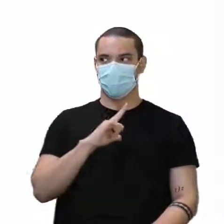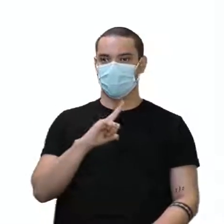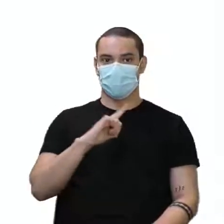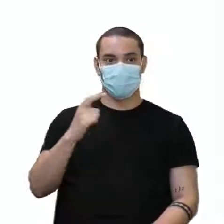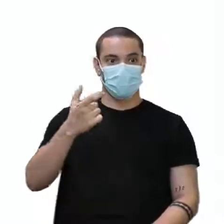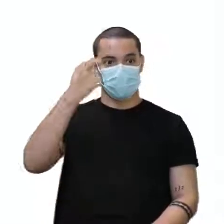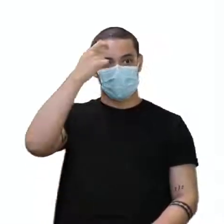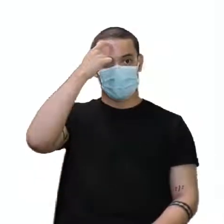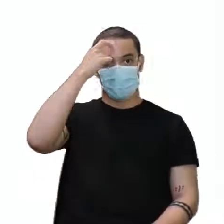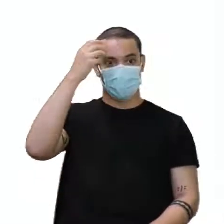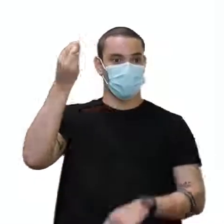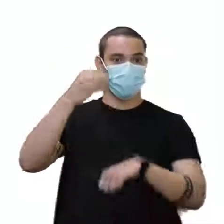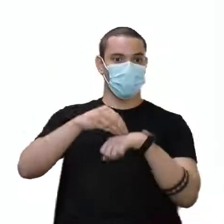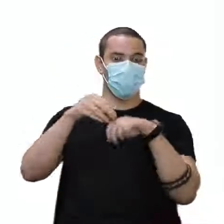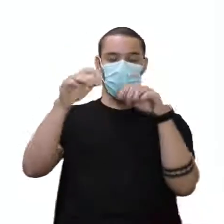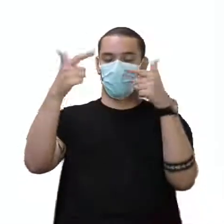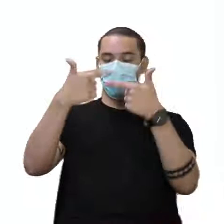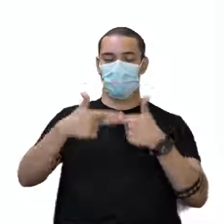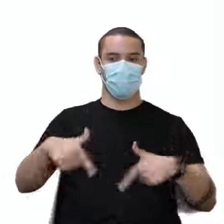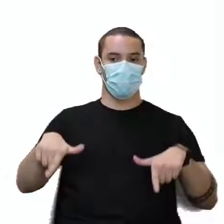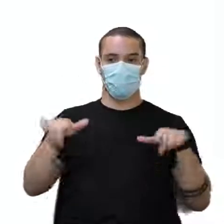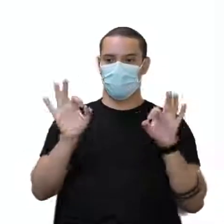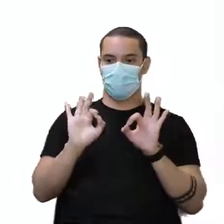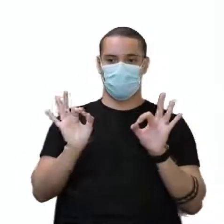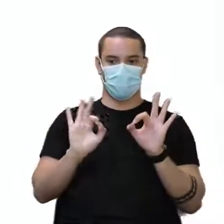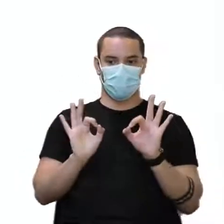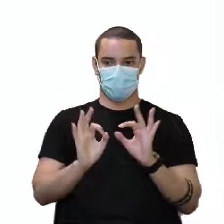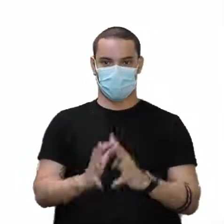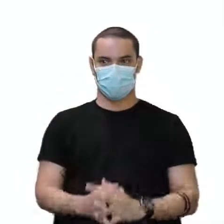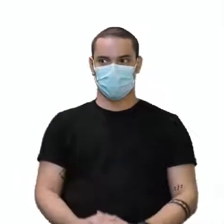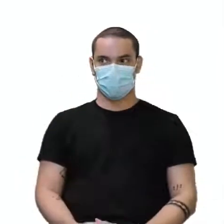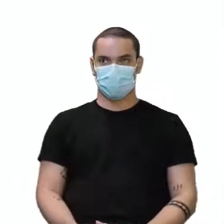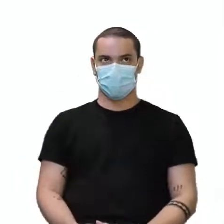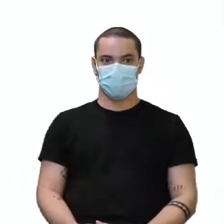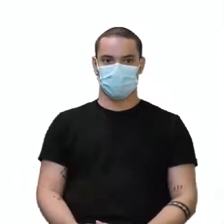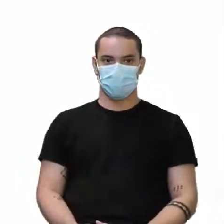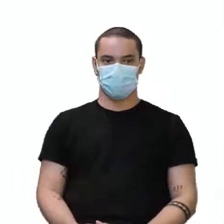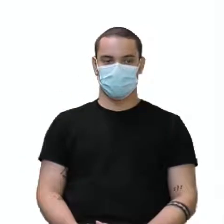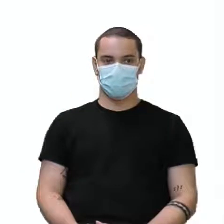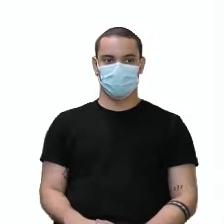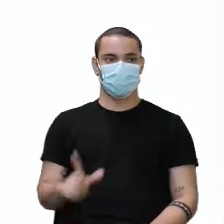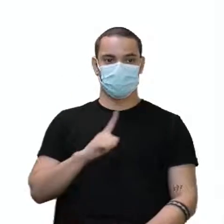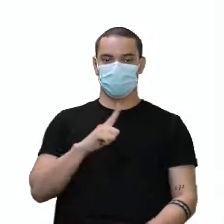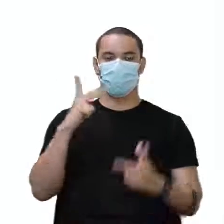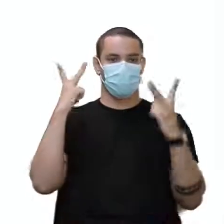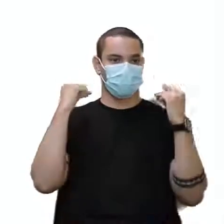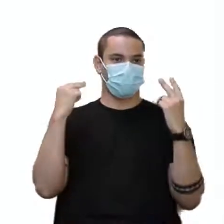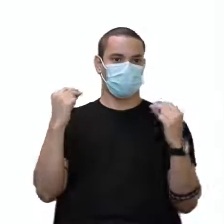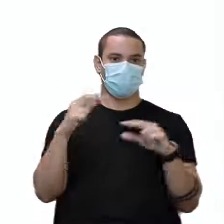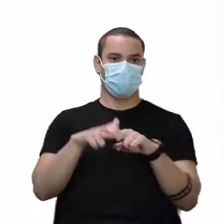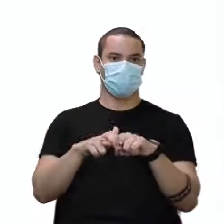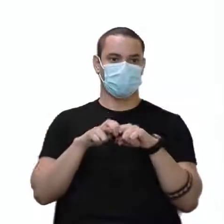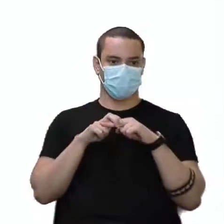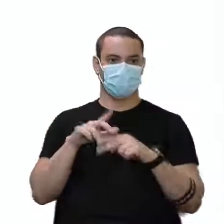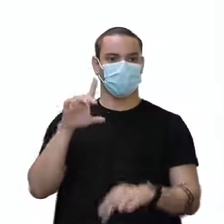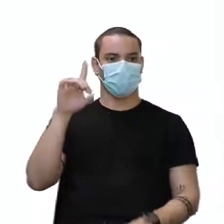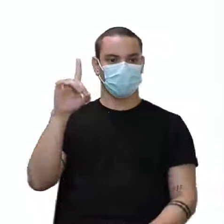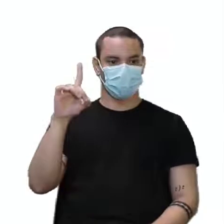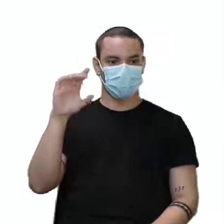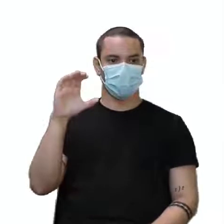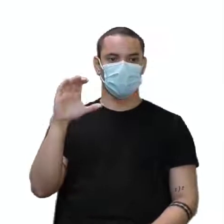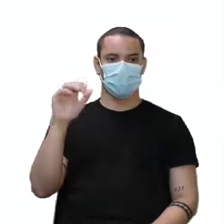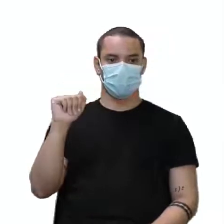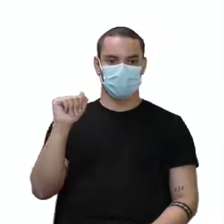consciência limpa. I have a clear conscience. Eu tenho uma consciência bem limpa. Então fica DCA,